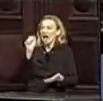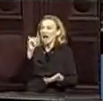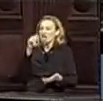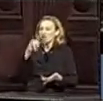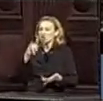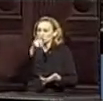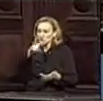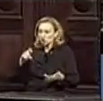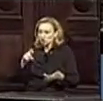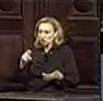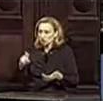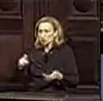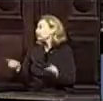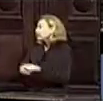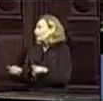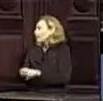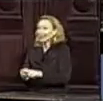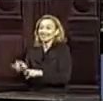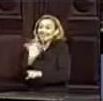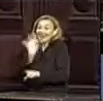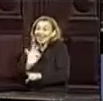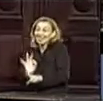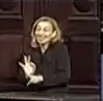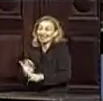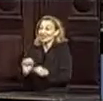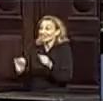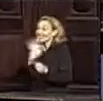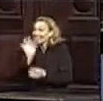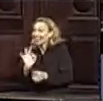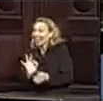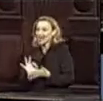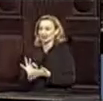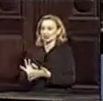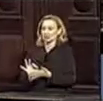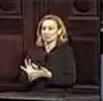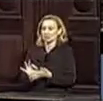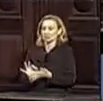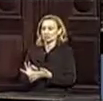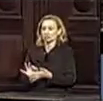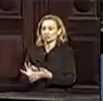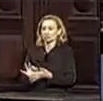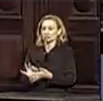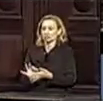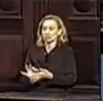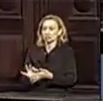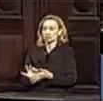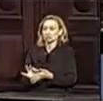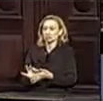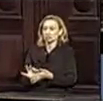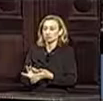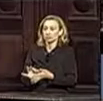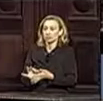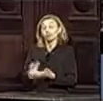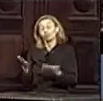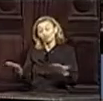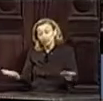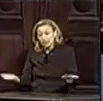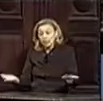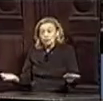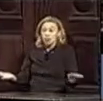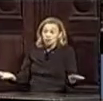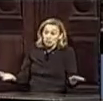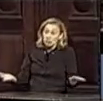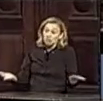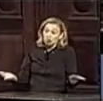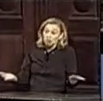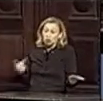que o ortopedista atendesse e que necessitasse de um raio-x, também não funcionava. E aí, senhora presidente, a